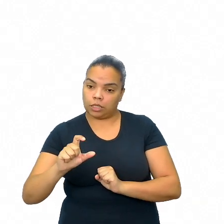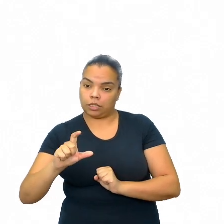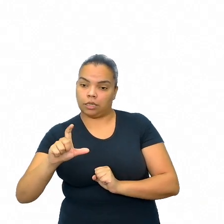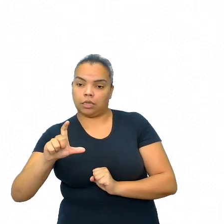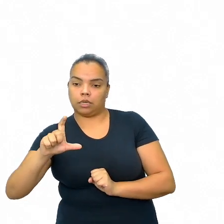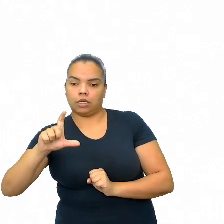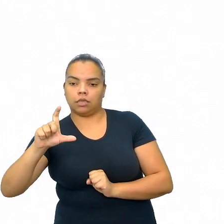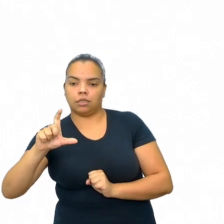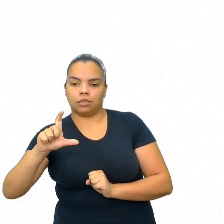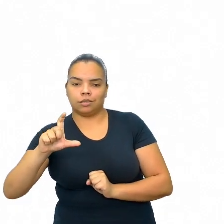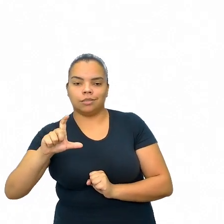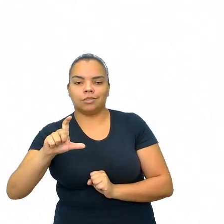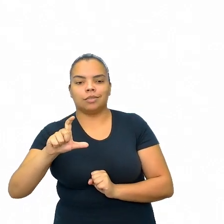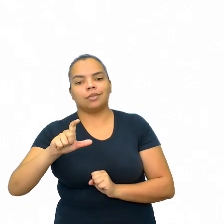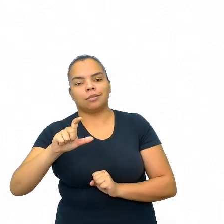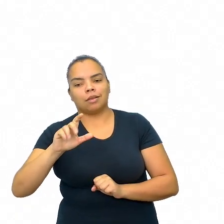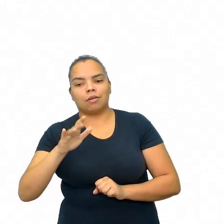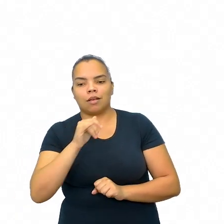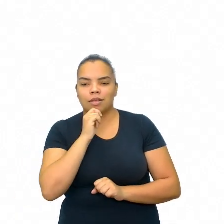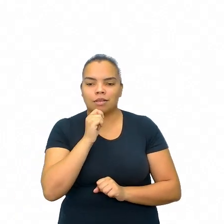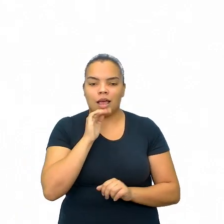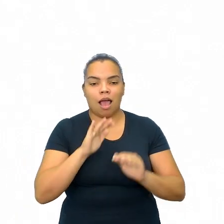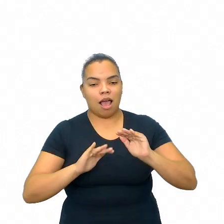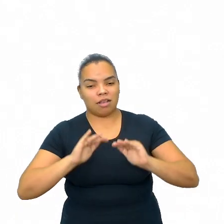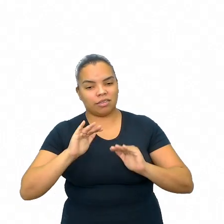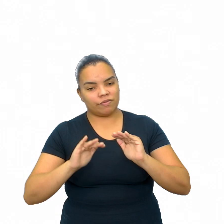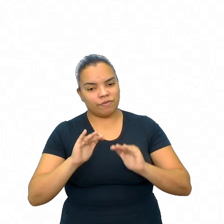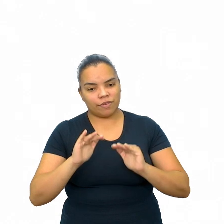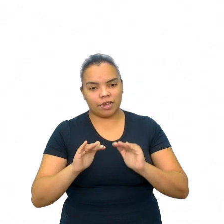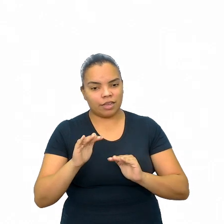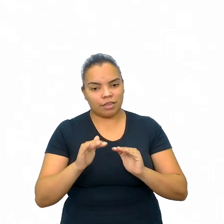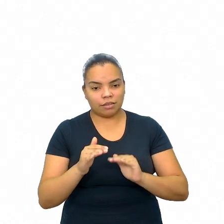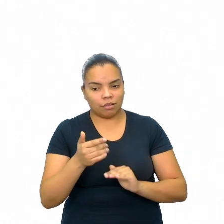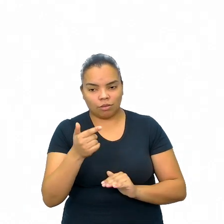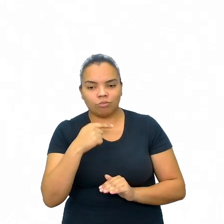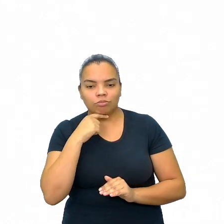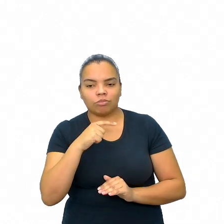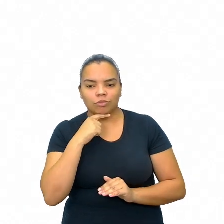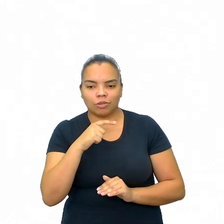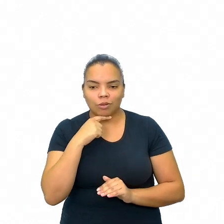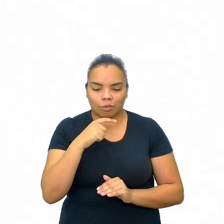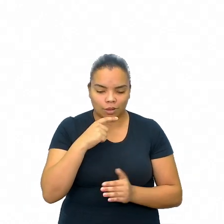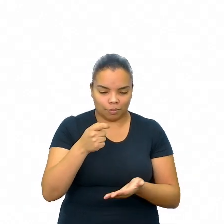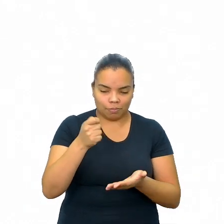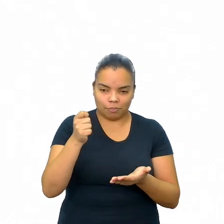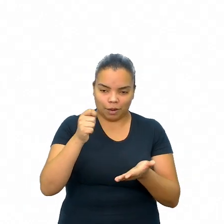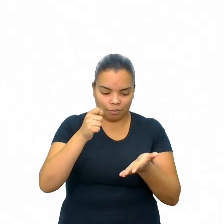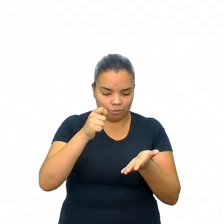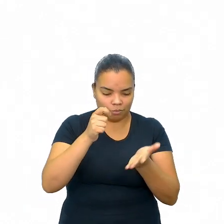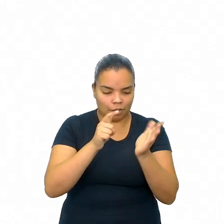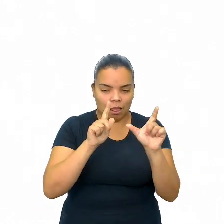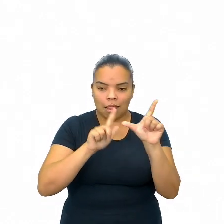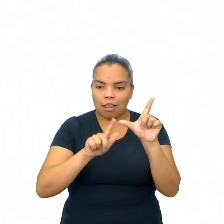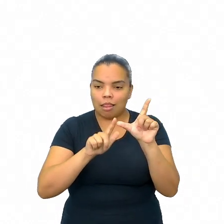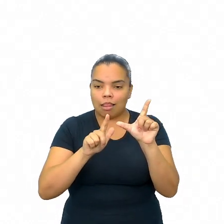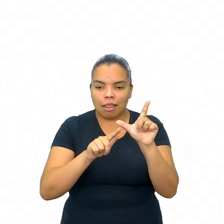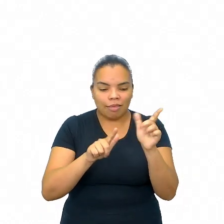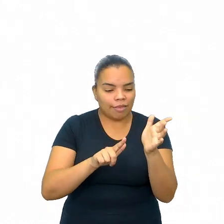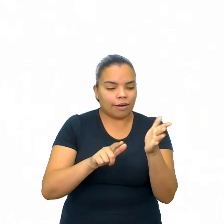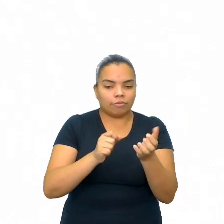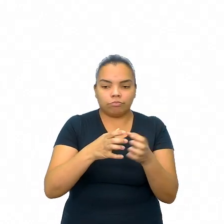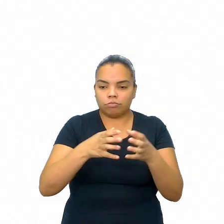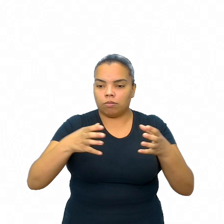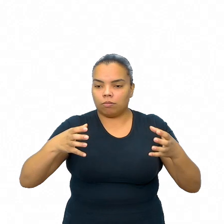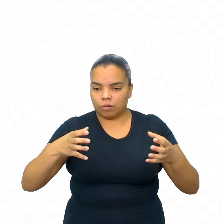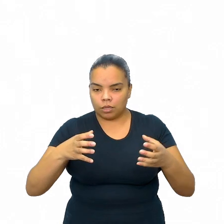temos ainda, neste momento, crianças que não têm controle sobre o tamanho da letra. Então, é importante que seja uma folha de